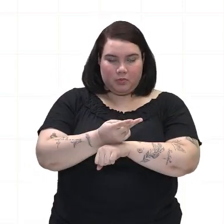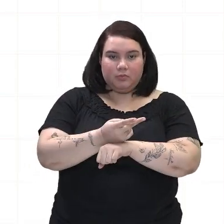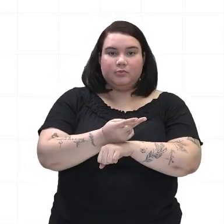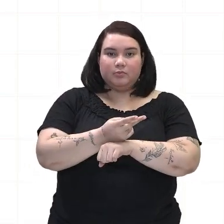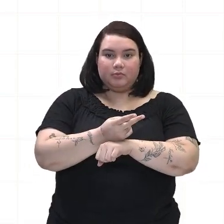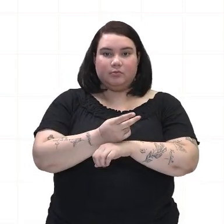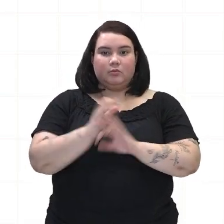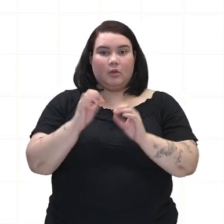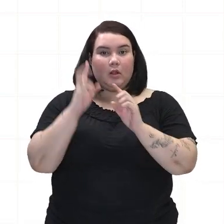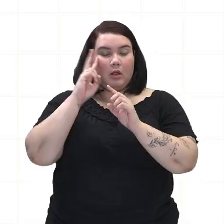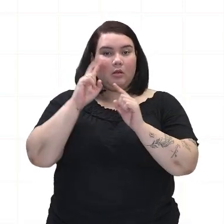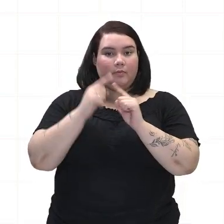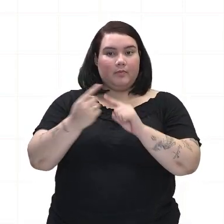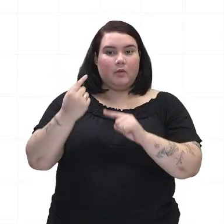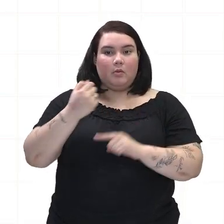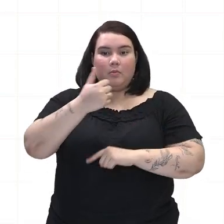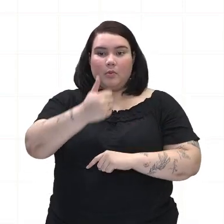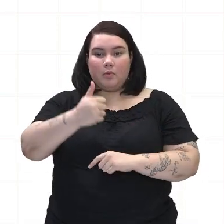aconteceu quando?